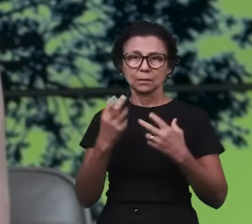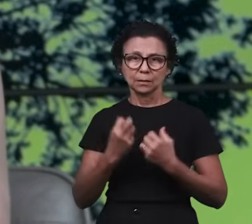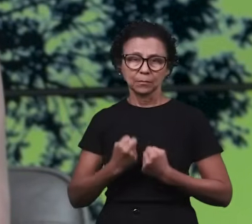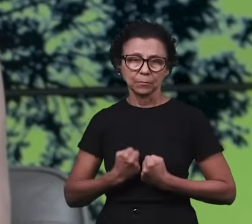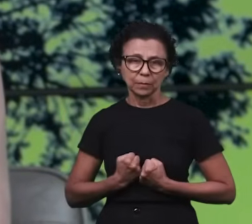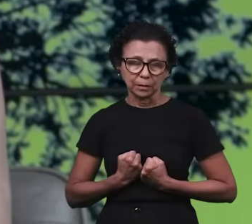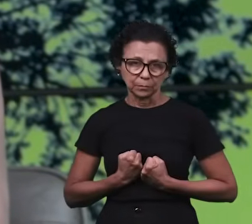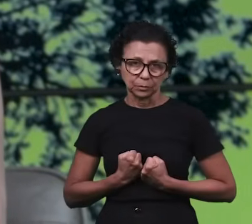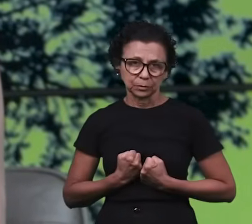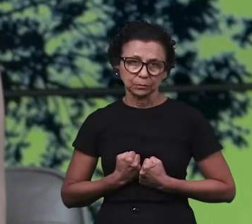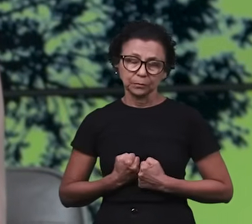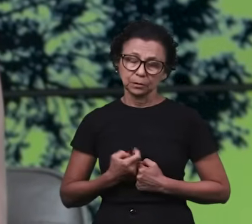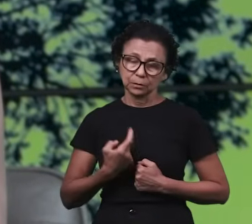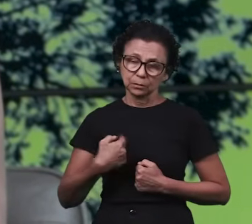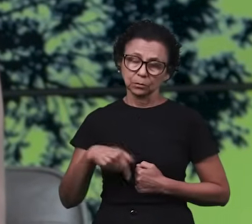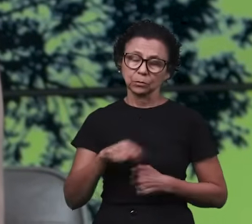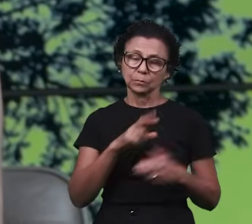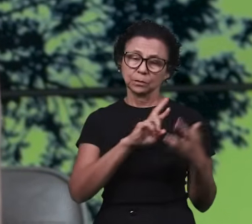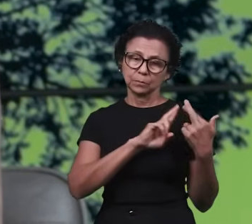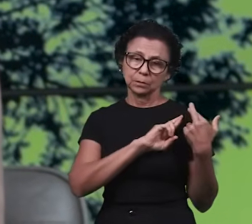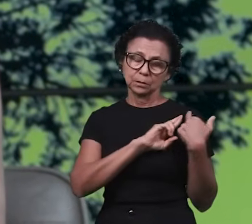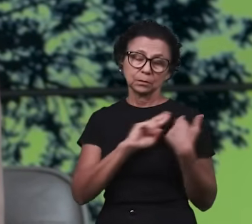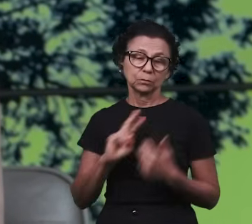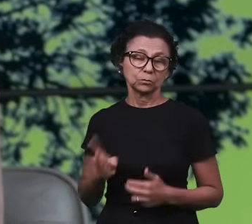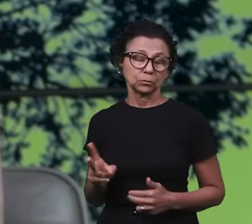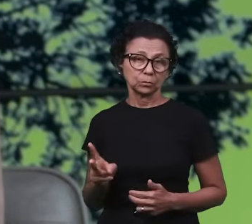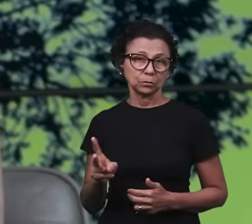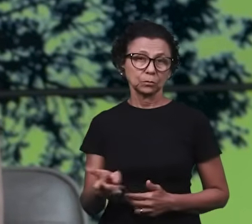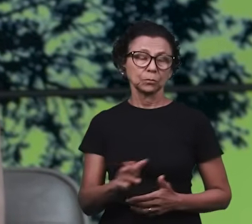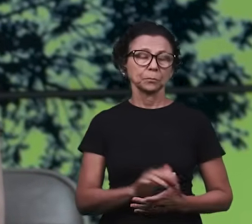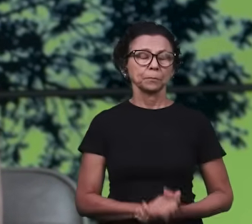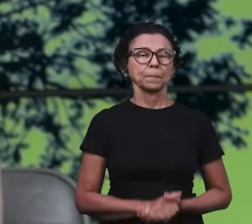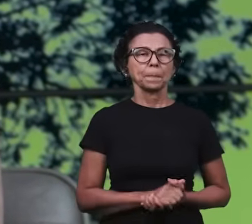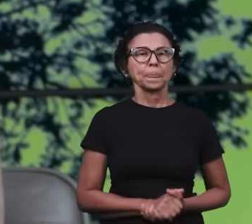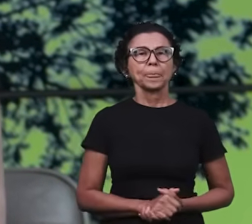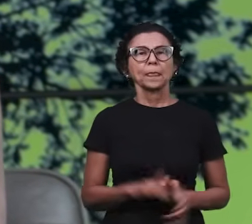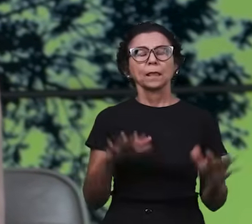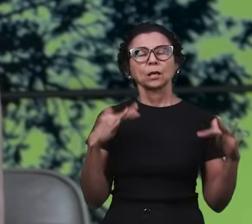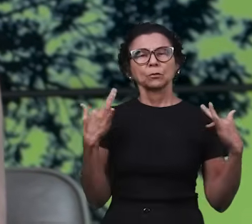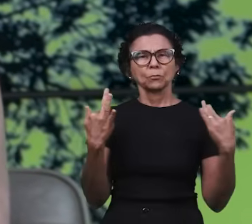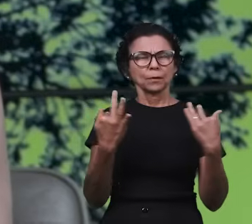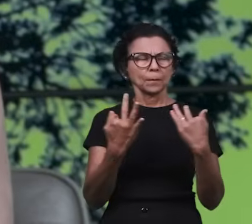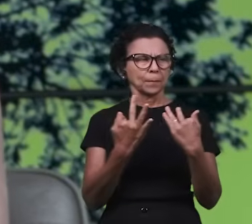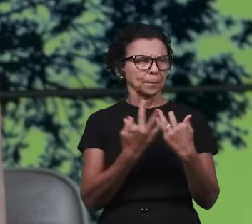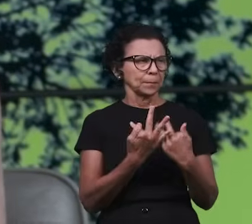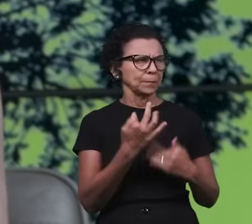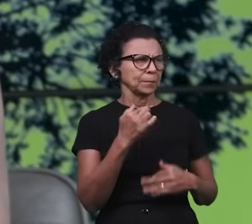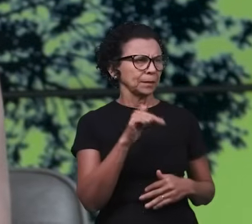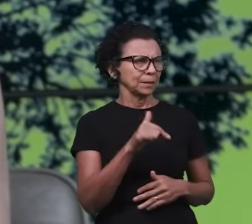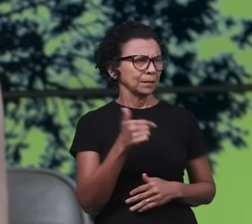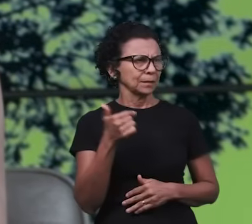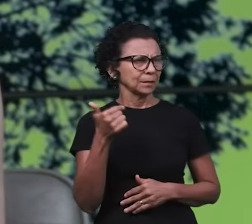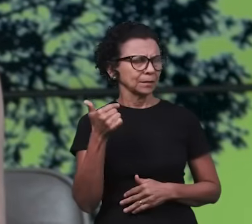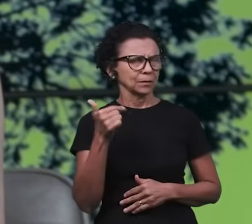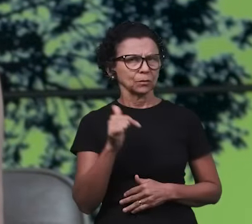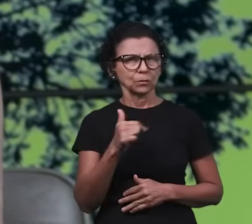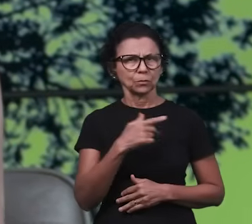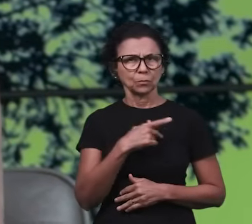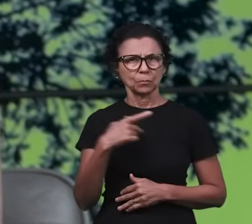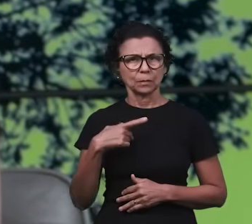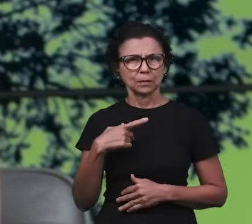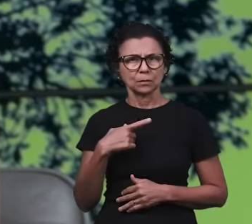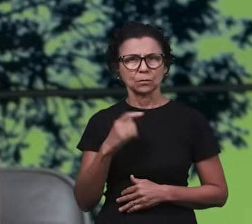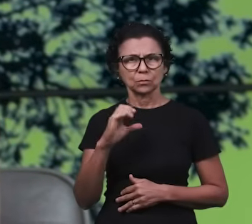a preservar. No programa anterior, a família do pastor Clipper estava conosco e nós vimos que o ensino